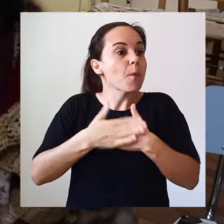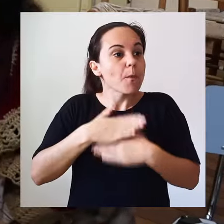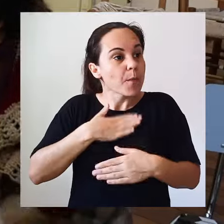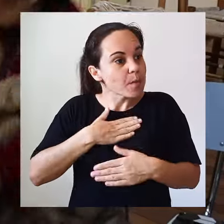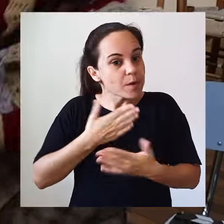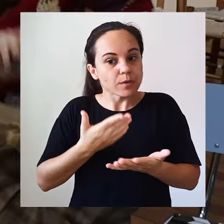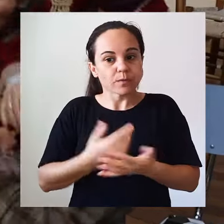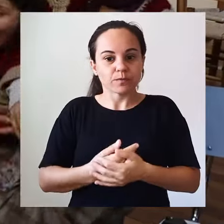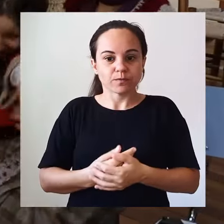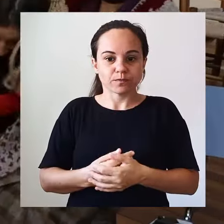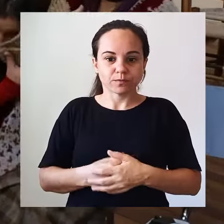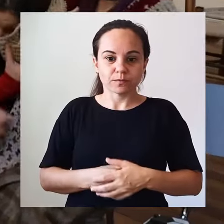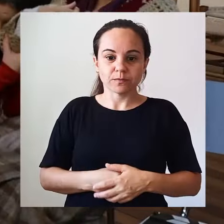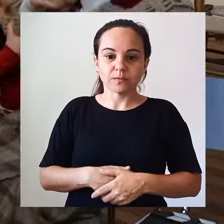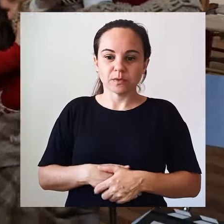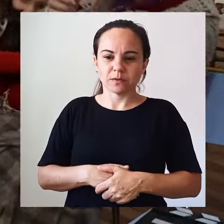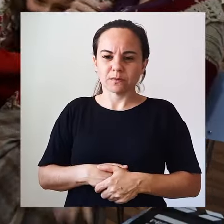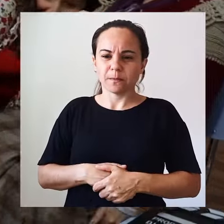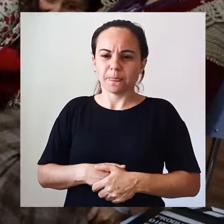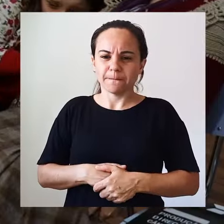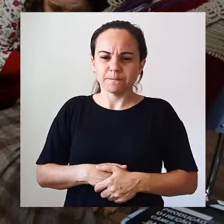sabe?